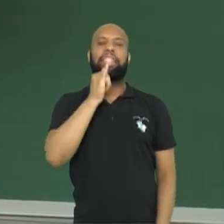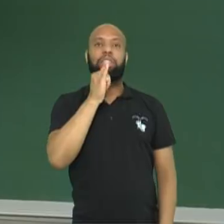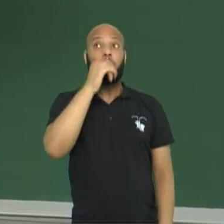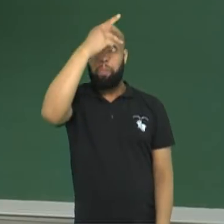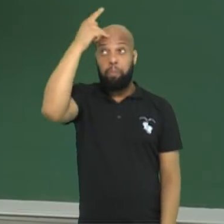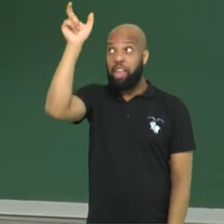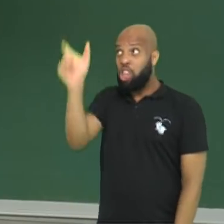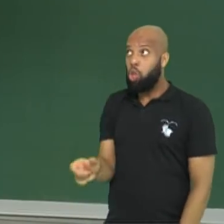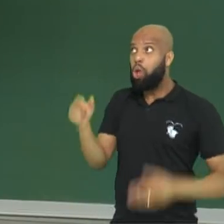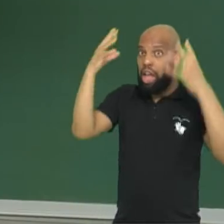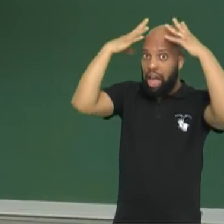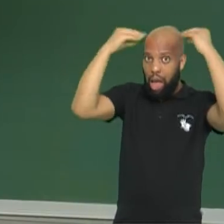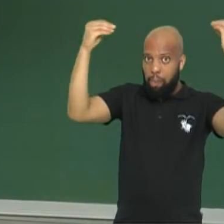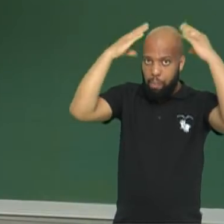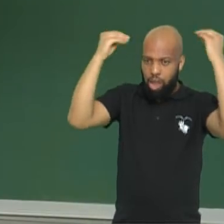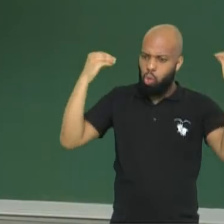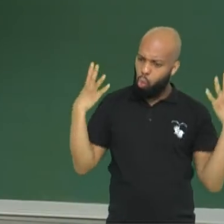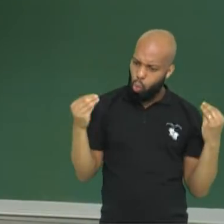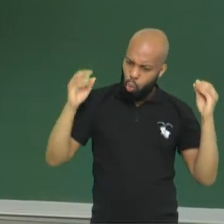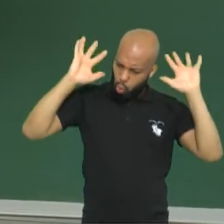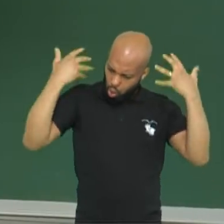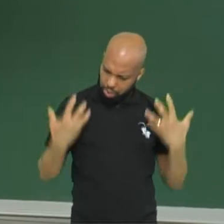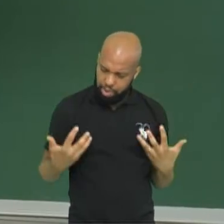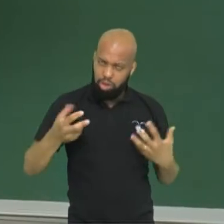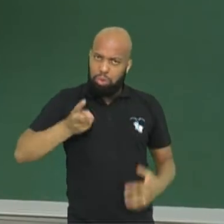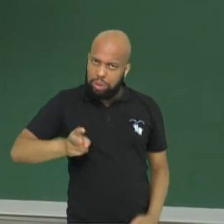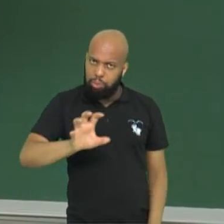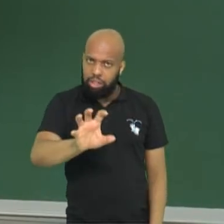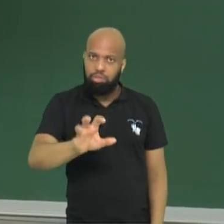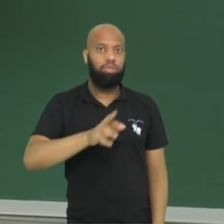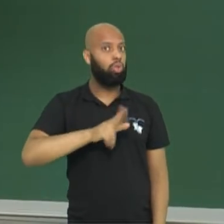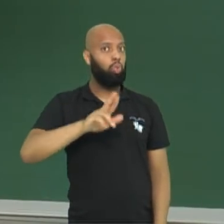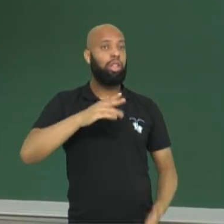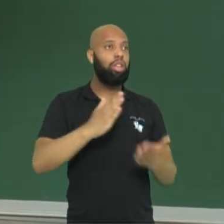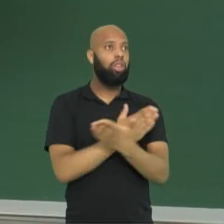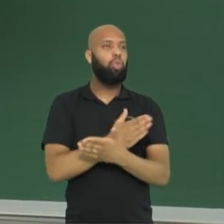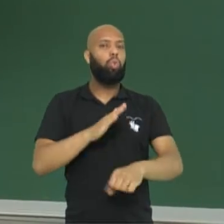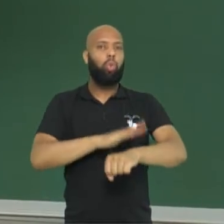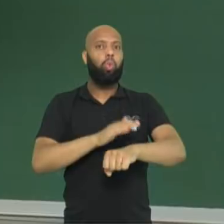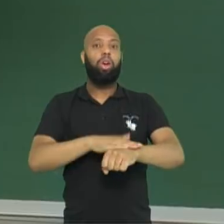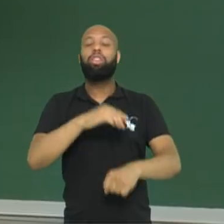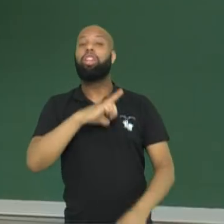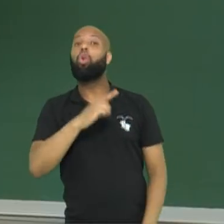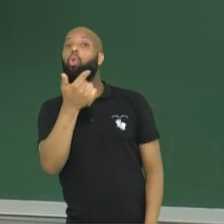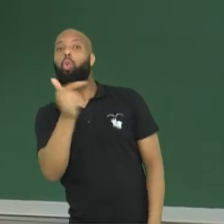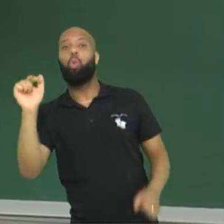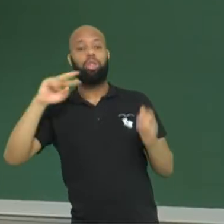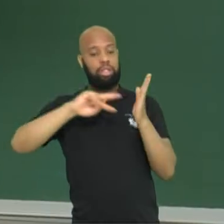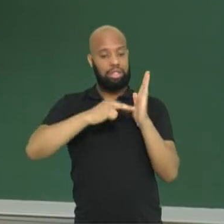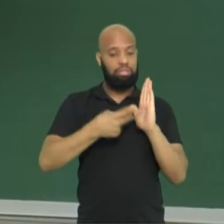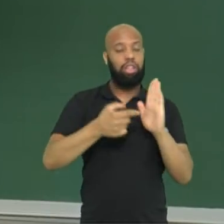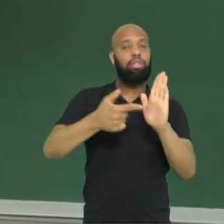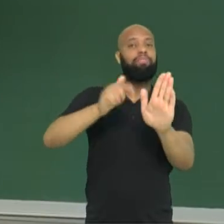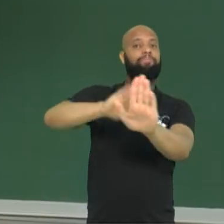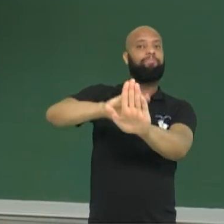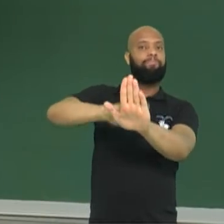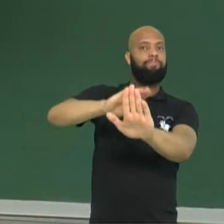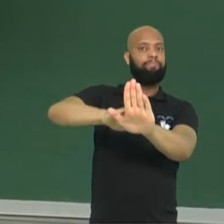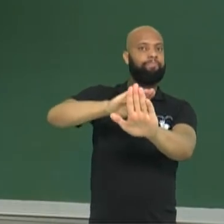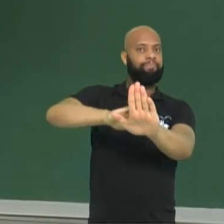cabeluda, quer dizer que ela tem muito cabelo. Nem sempre é assim, né? Às vezes elas assumem outras conotações,